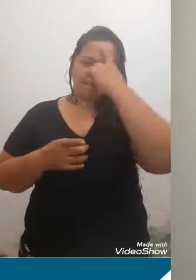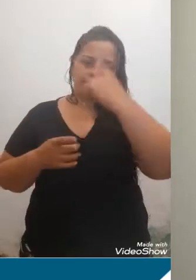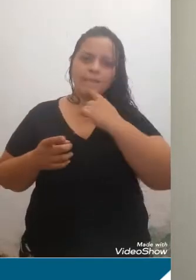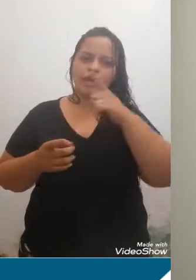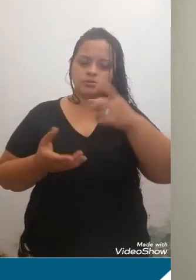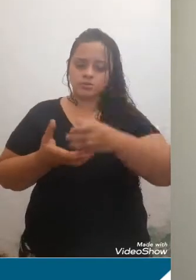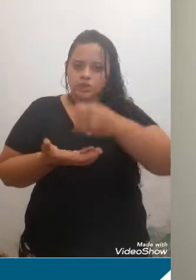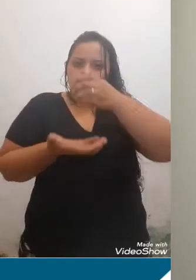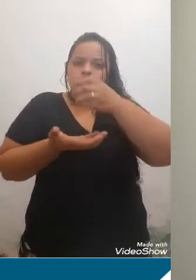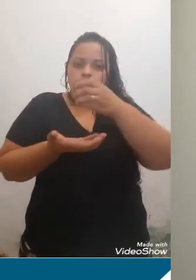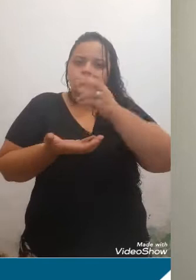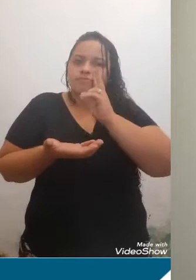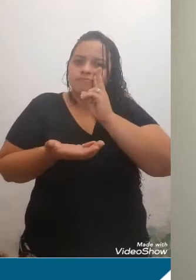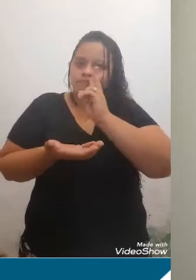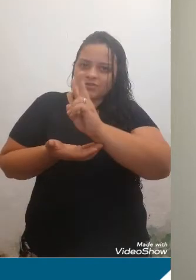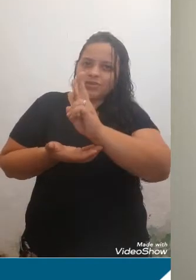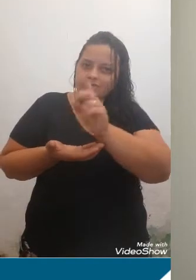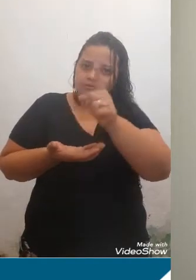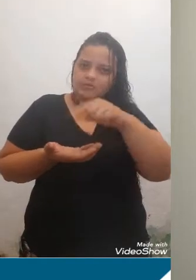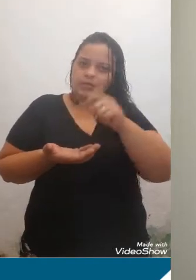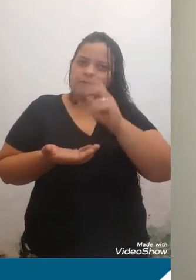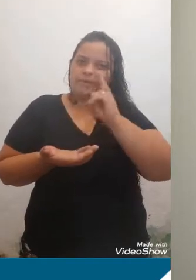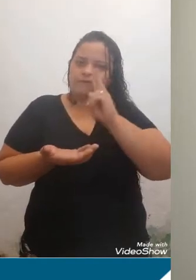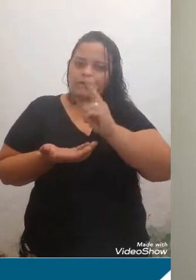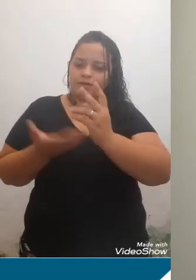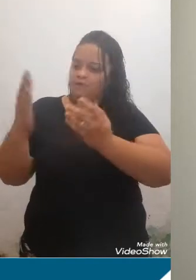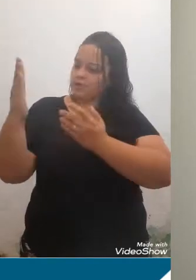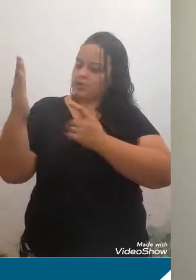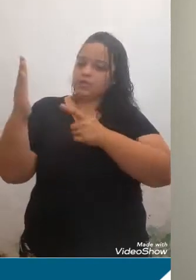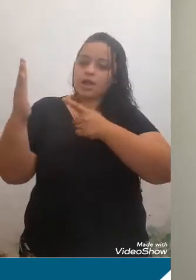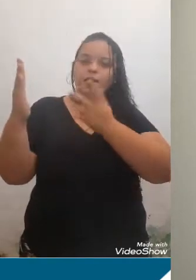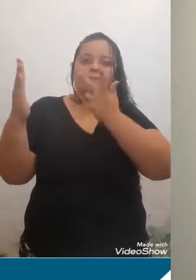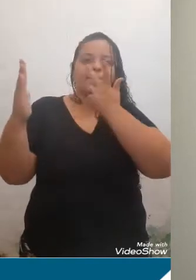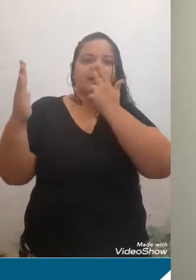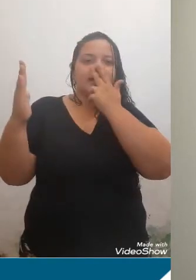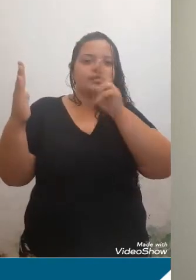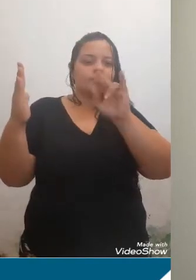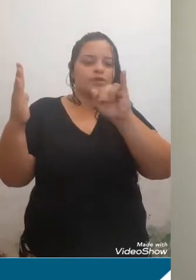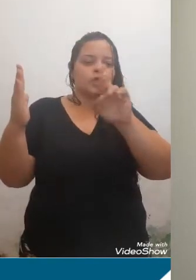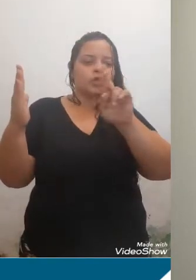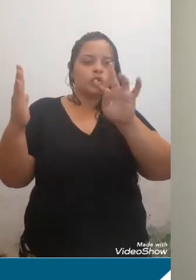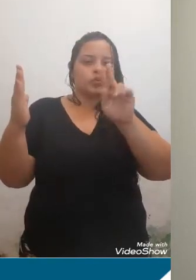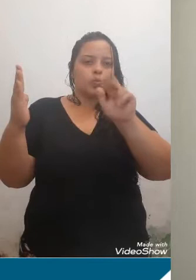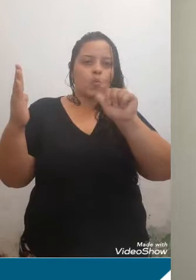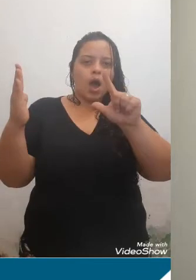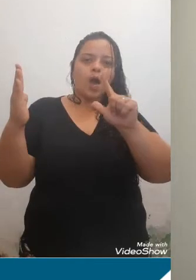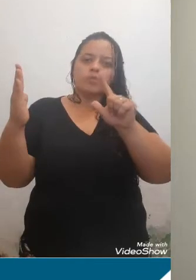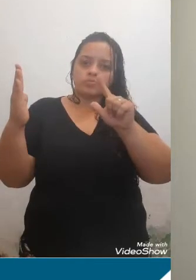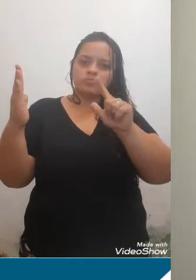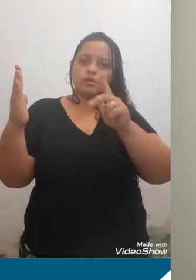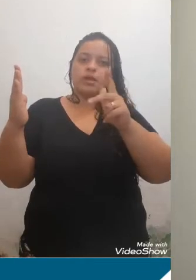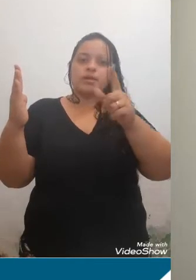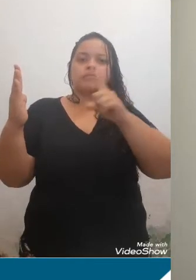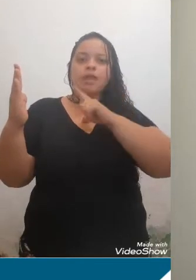que a imagem está dentro do espelho, vamos dizer assim, né? Então, uma imagem virtual, ok? Direita,